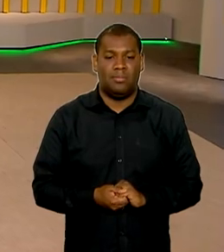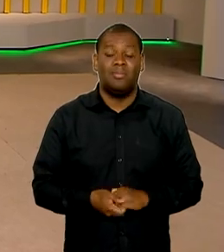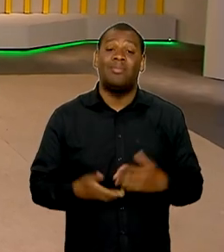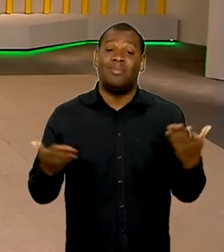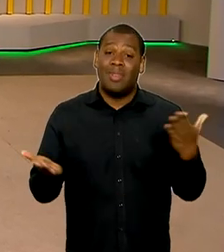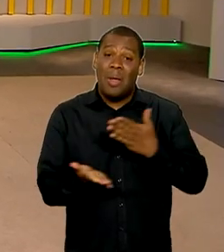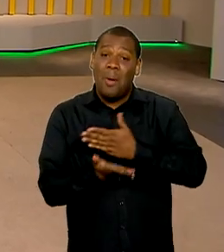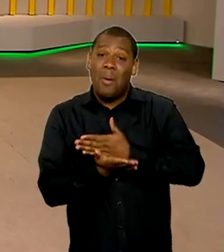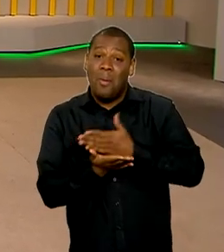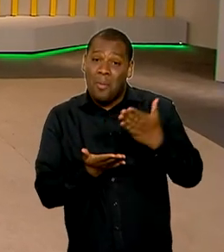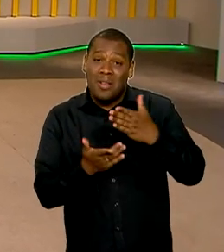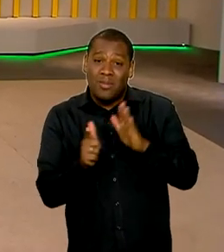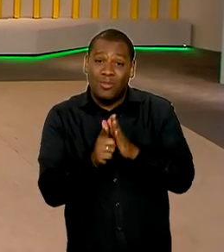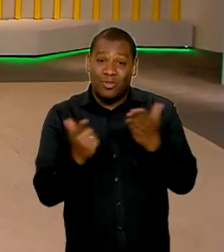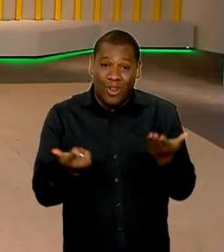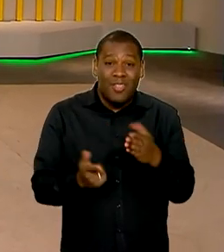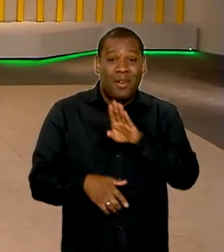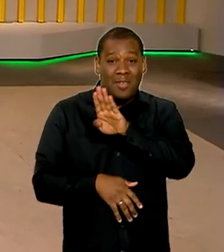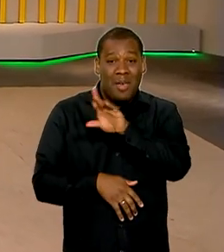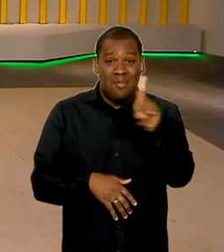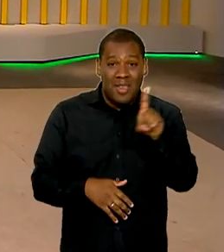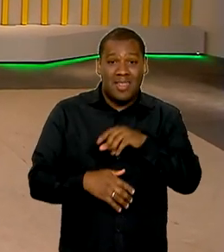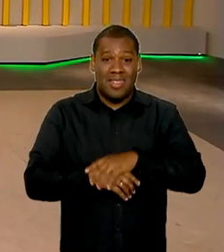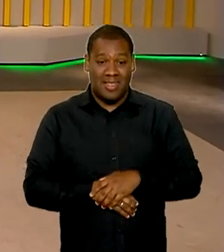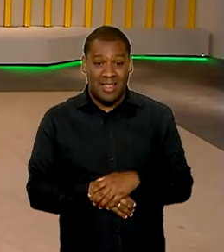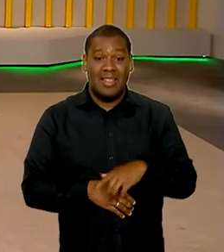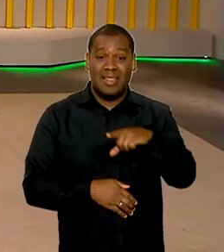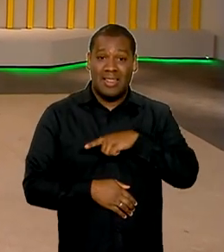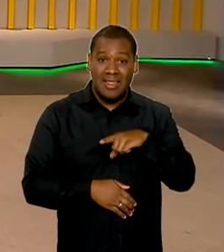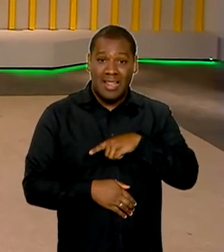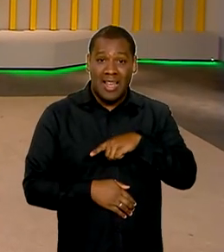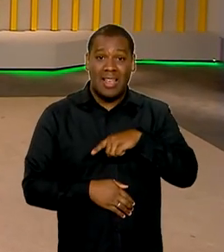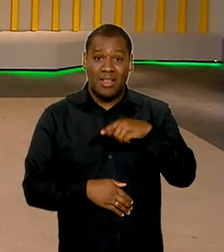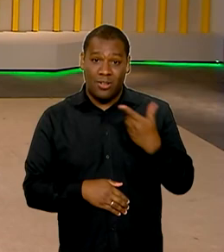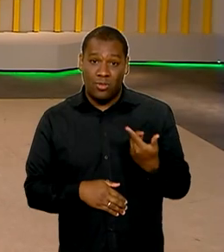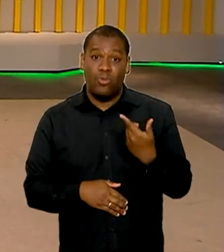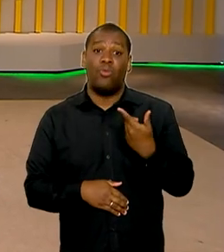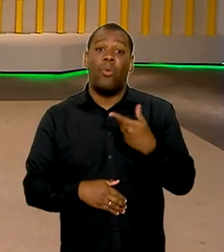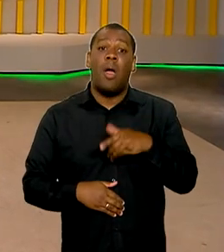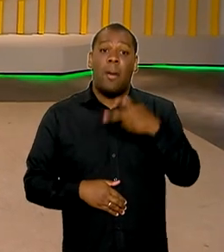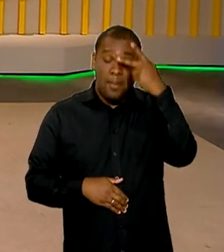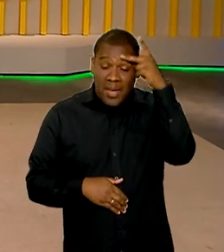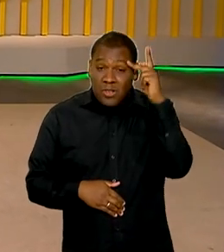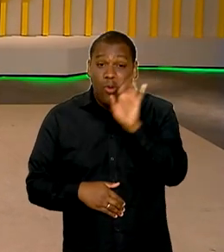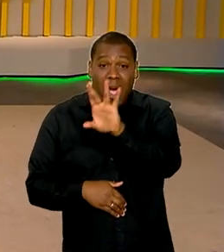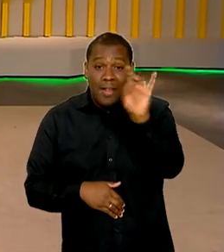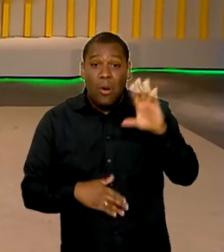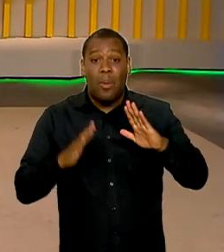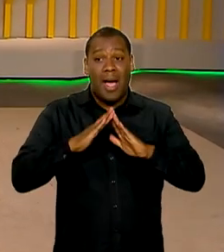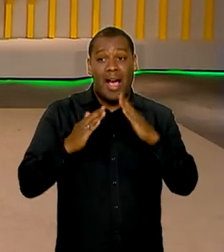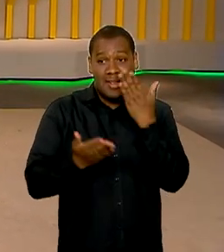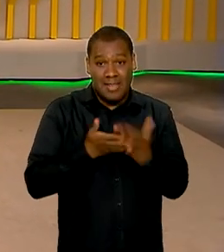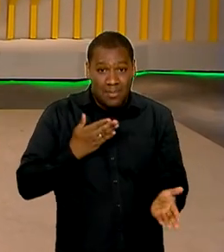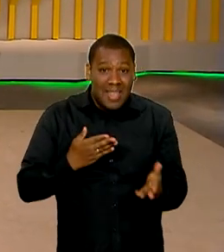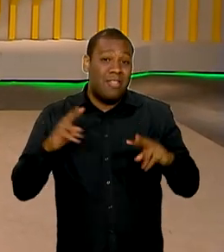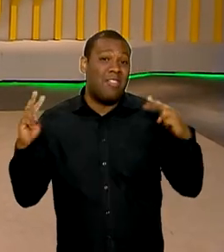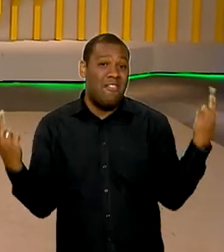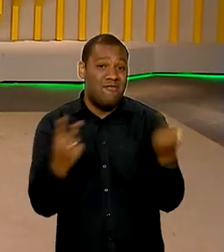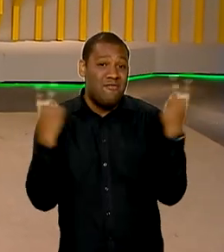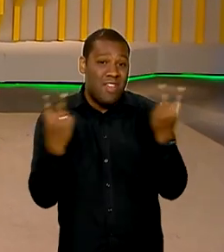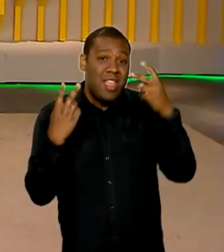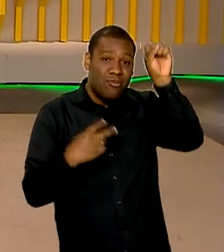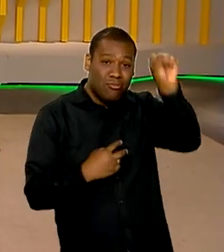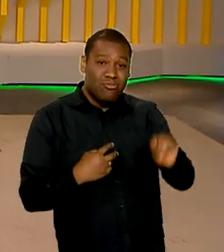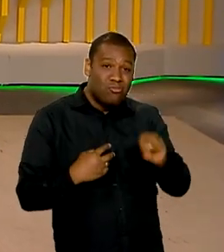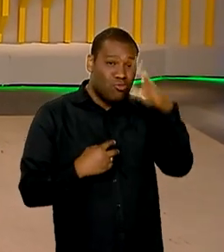E nós começamos esta edição do Brasil em Dia com o apoio de até R$ 800 por pessoa desabrigada por causa do ciclone no sul do